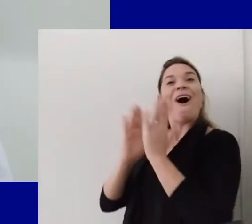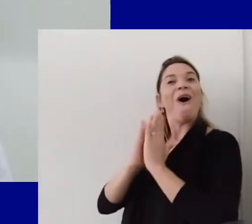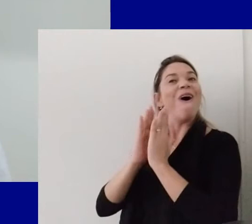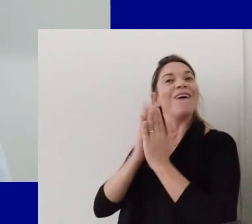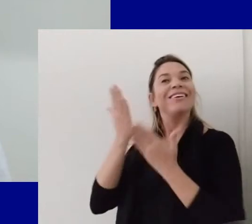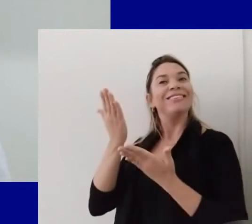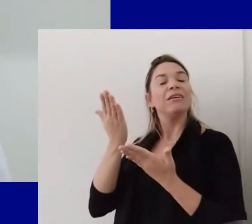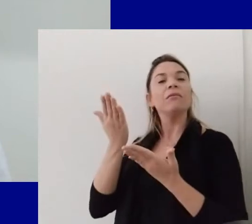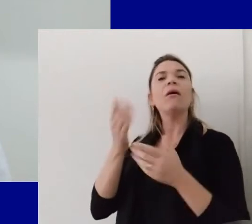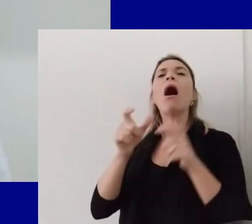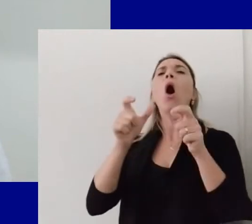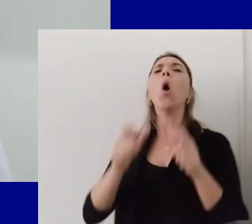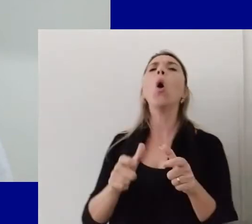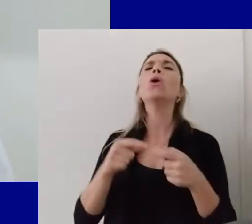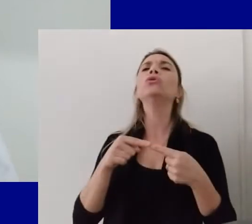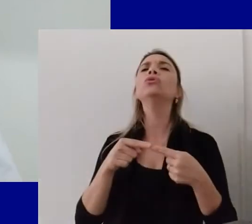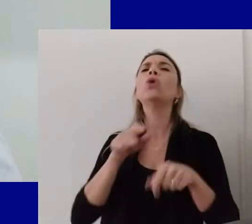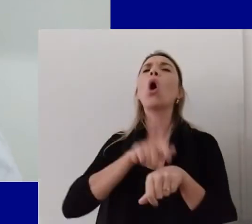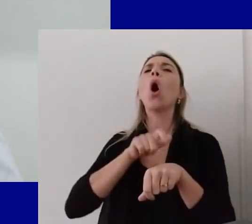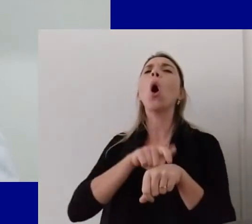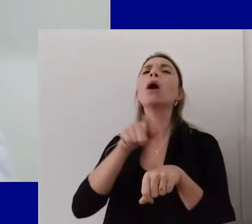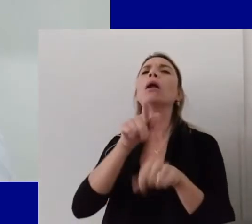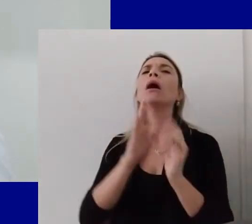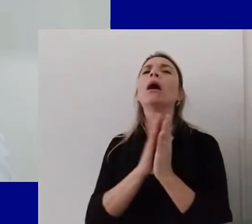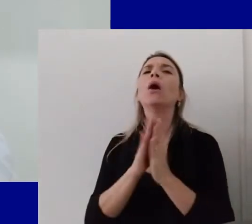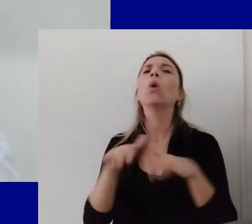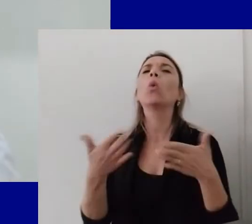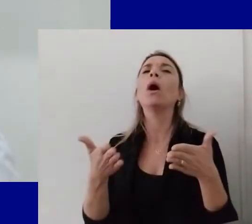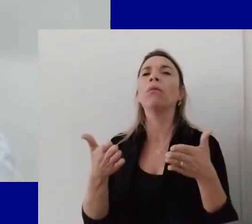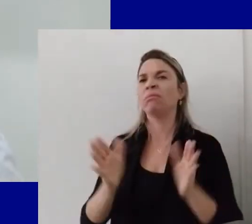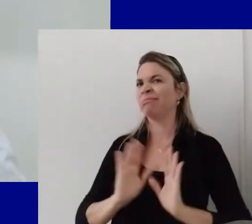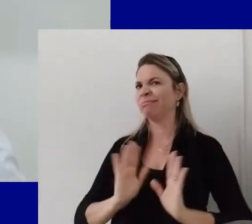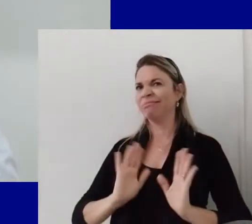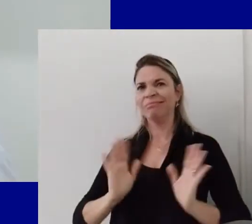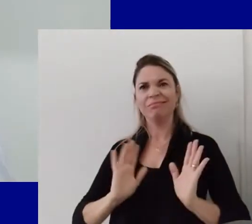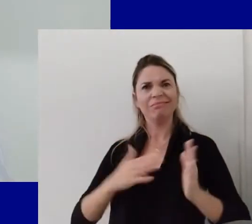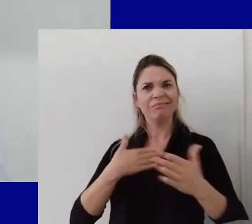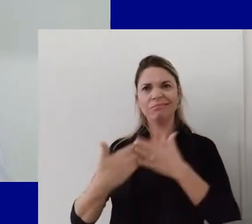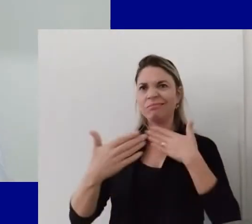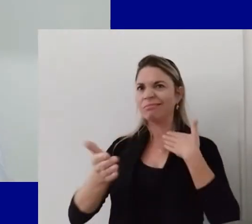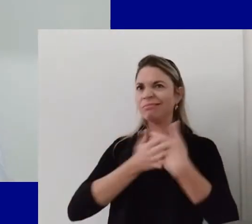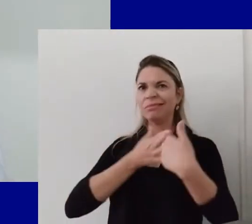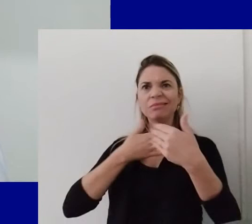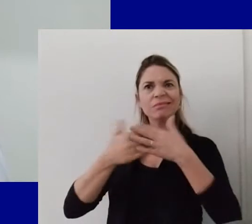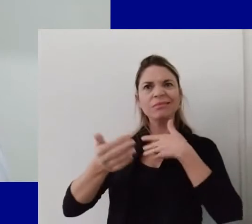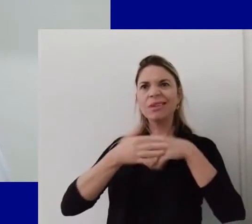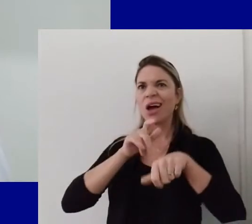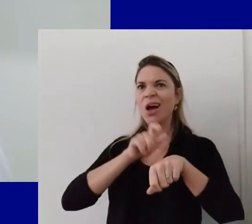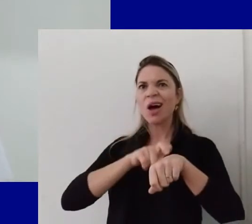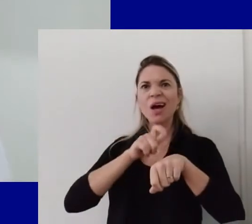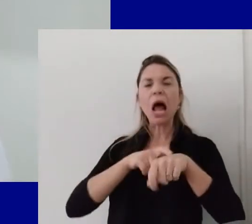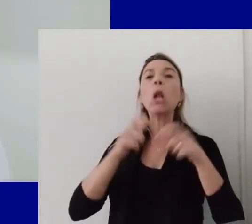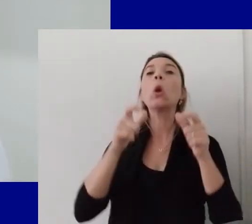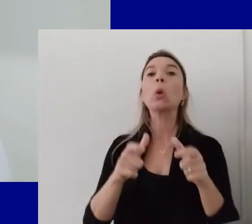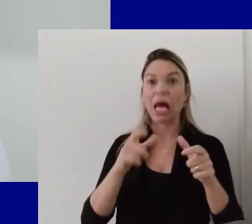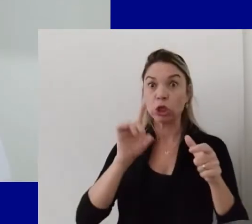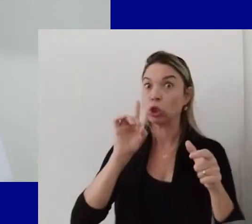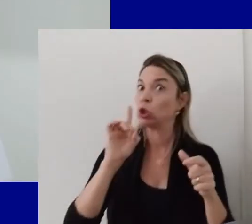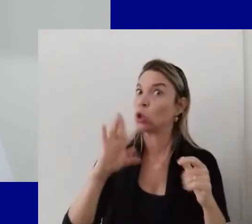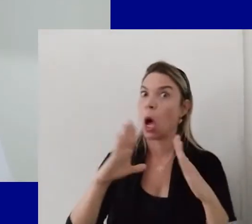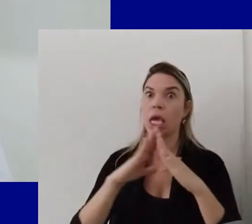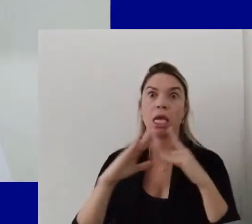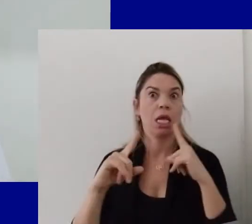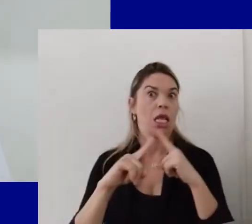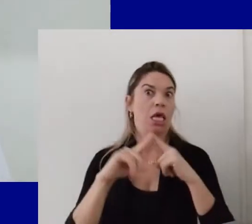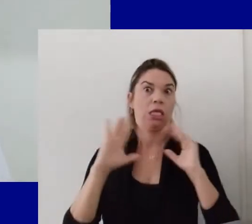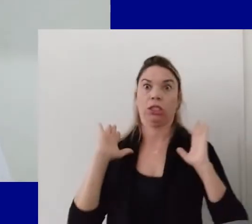horário específico, sendo que só assim a oração será ouvida. Nós não cremos que a oração